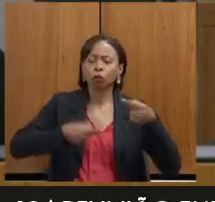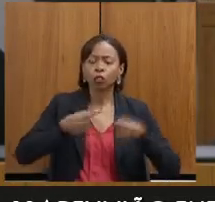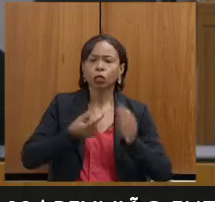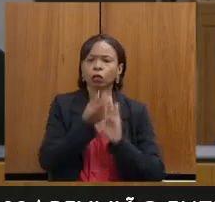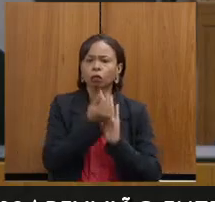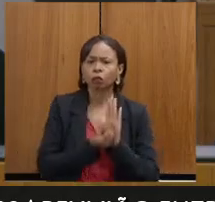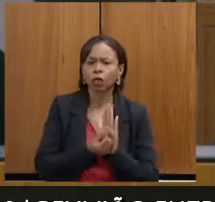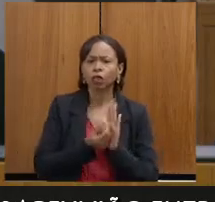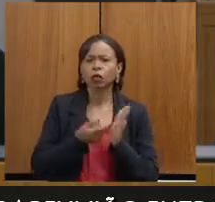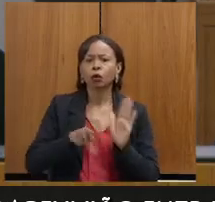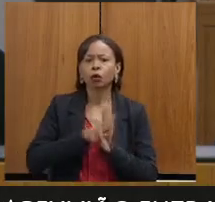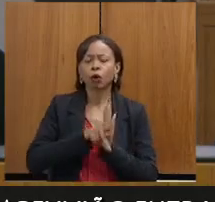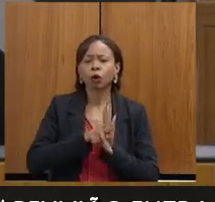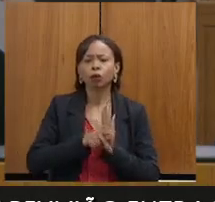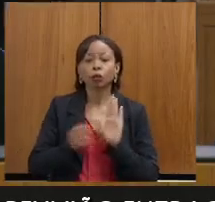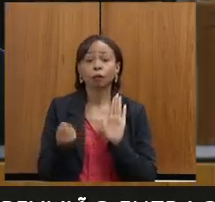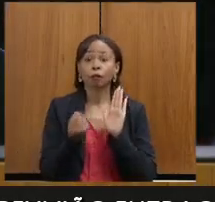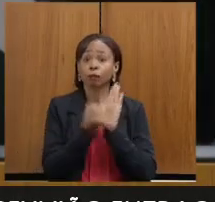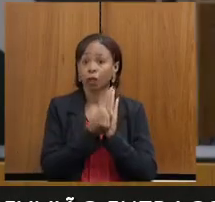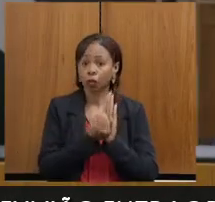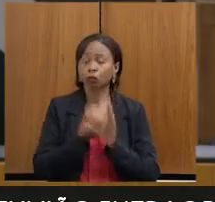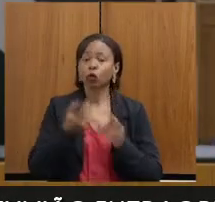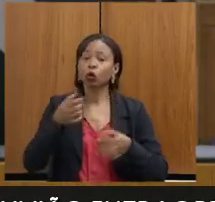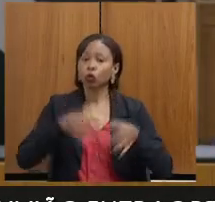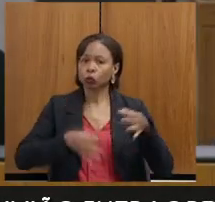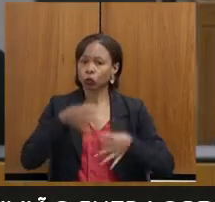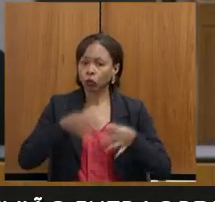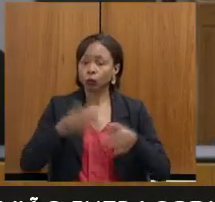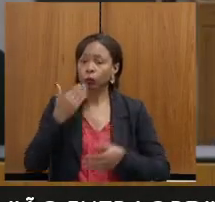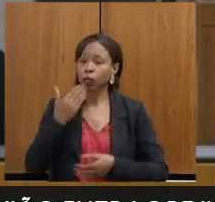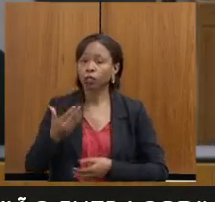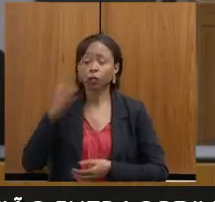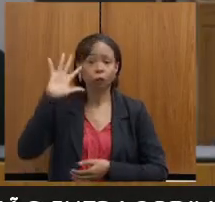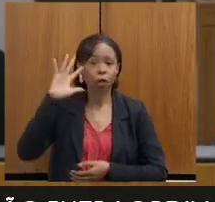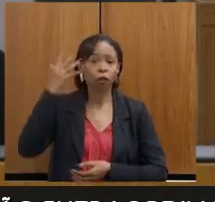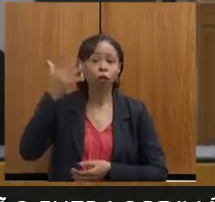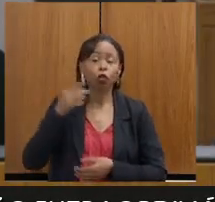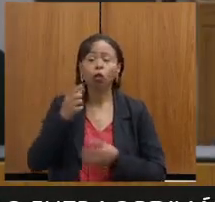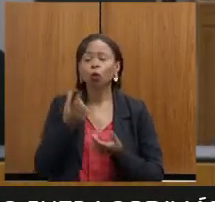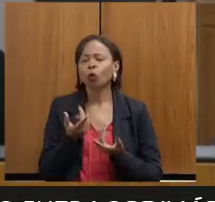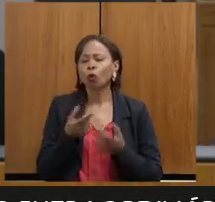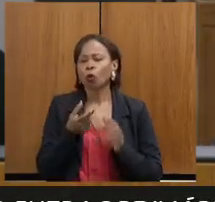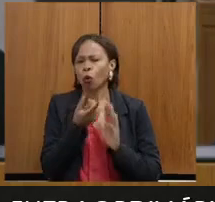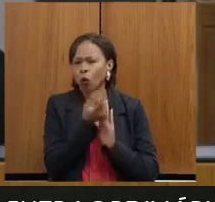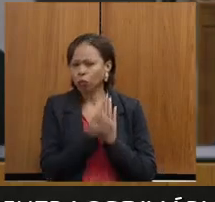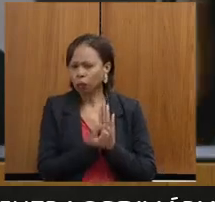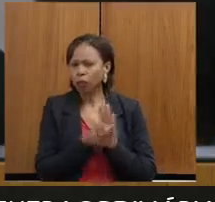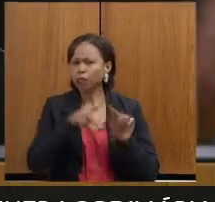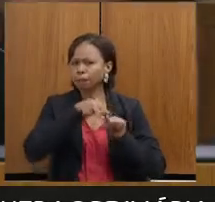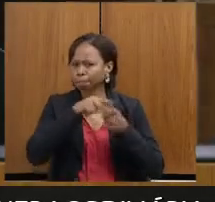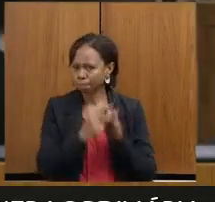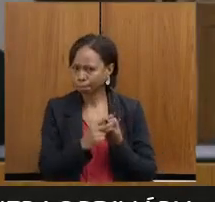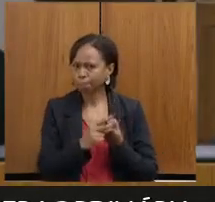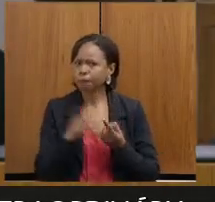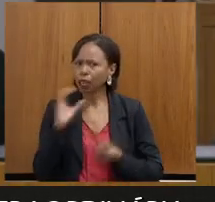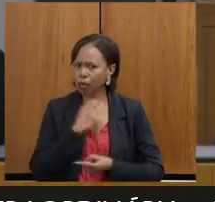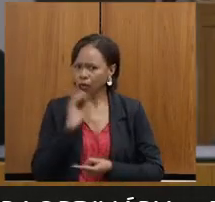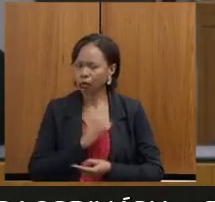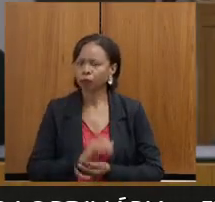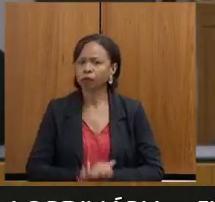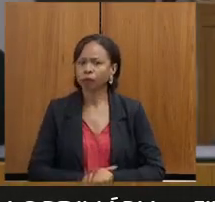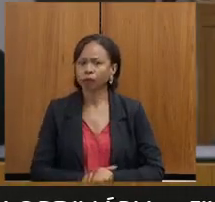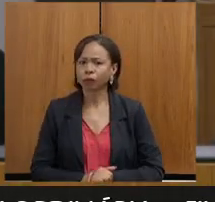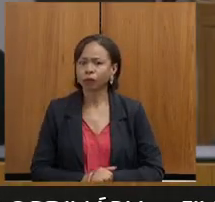financeira e patrimonial do Poder Executivo pedir providências para que o orçamento epsm seja ajustado com urgência meu doutor saber